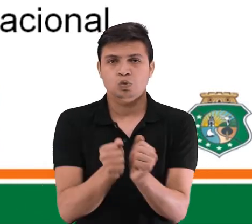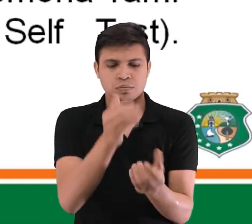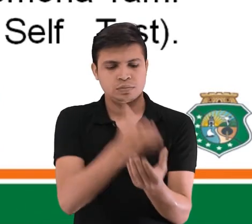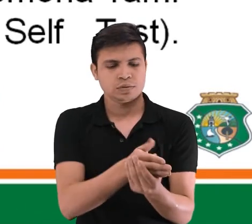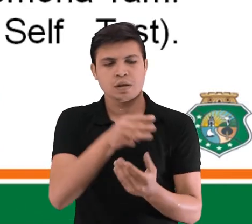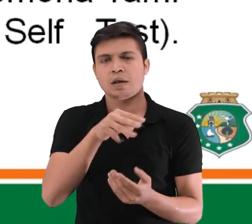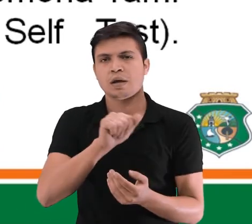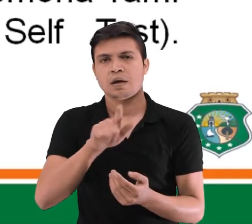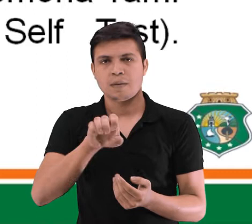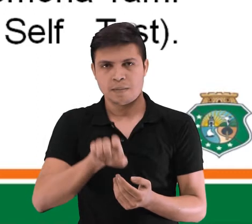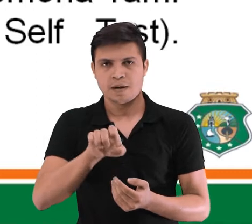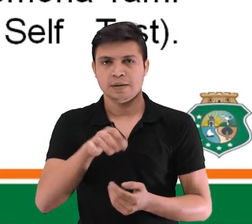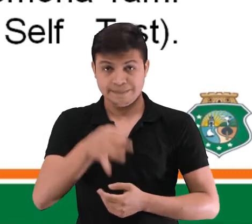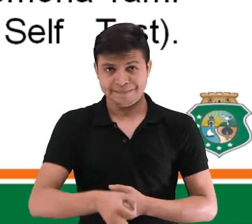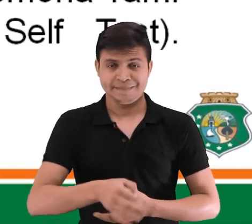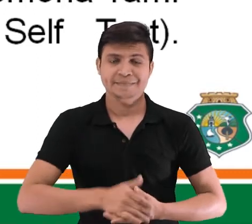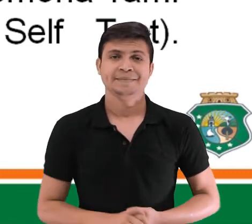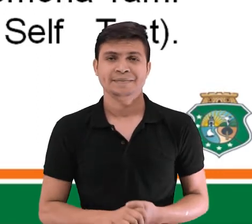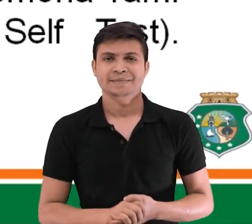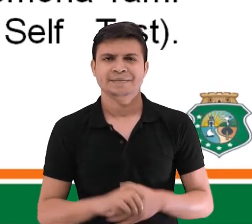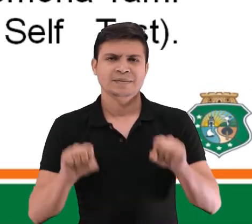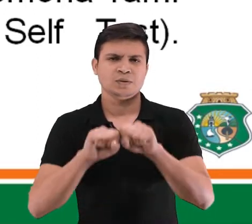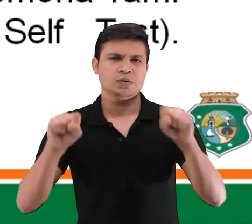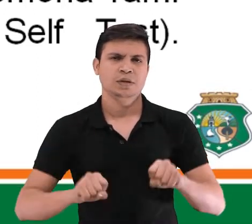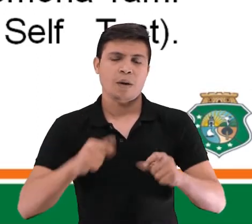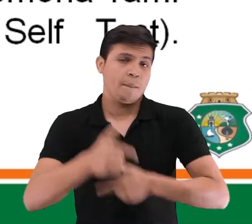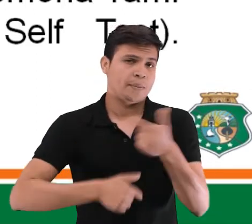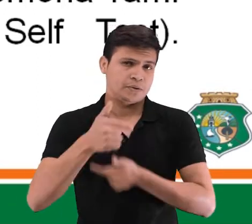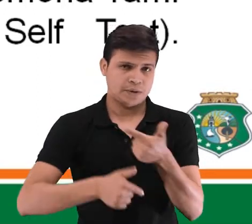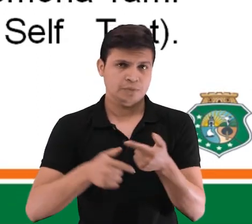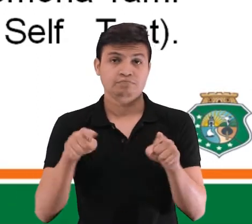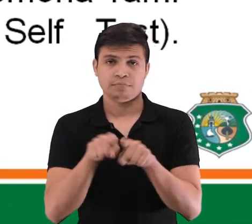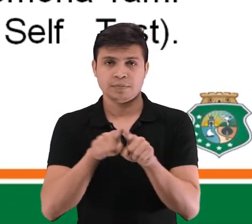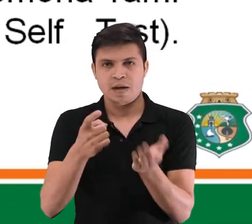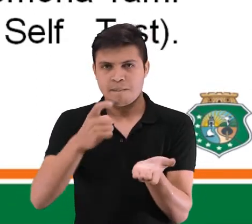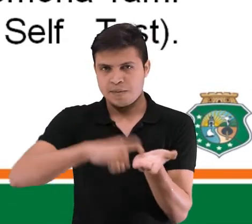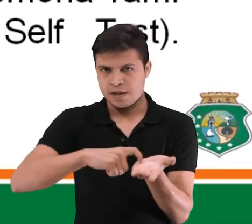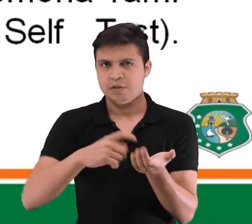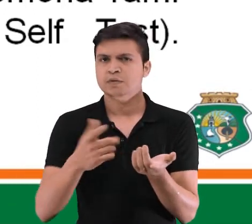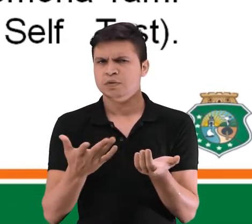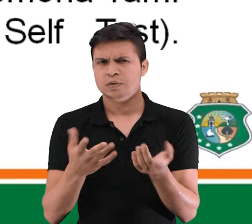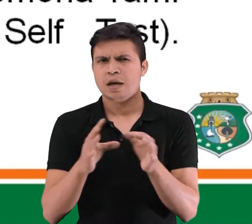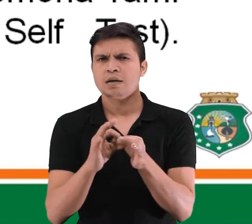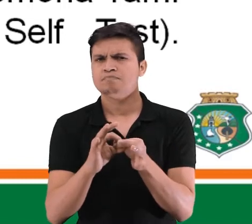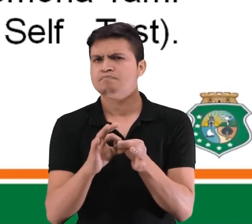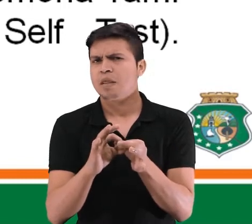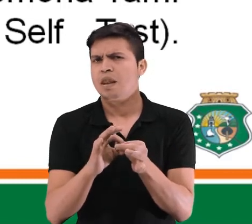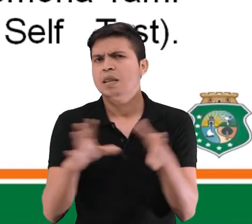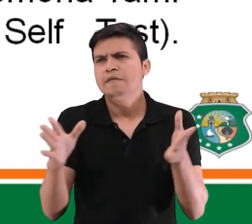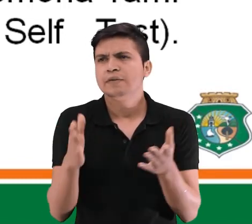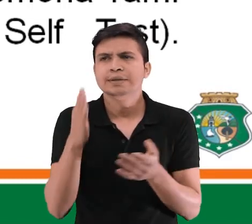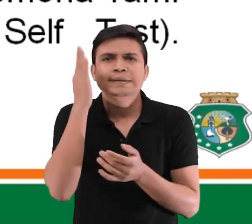certo? O sistema operacional e seus aplicativos ficam livres de ter que entender